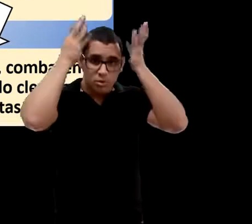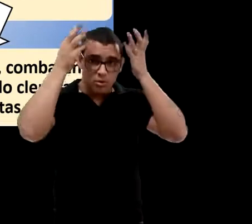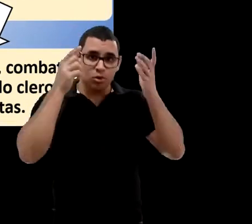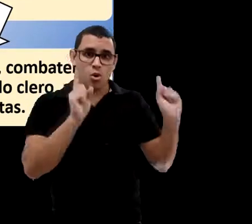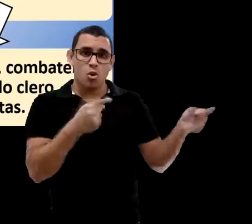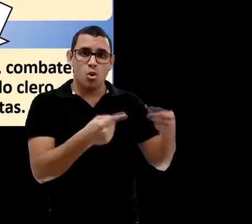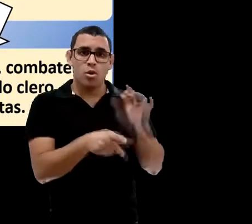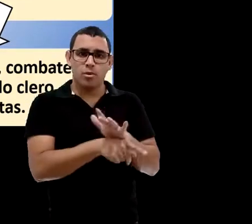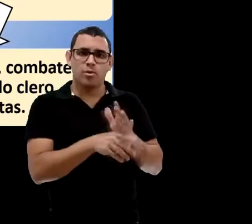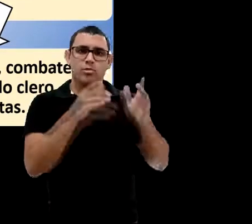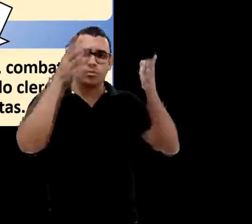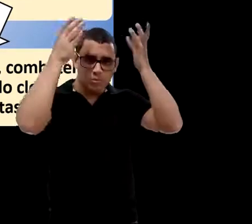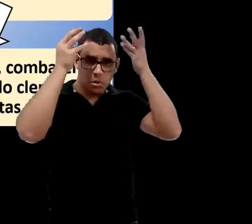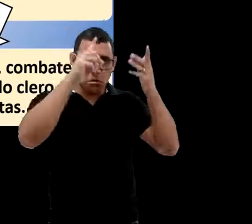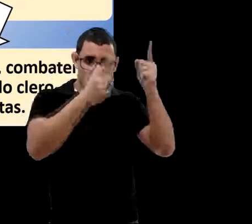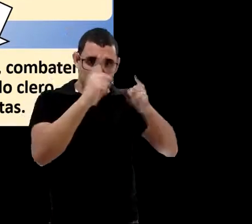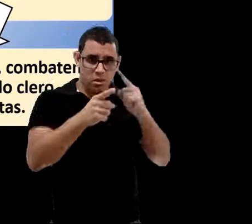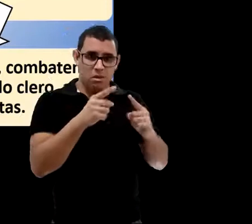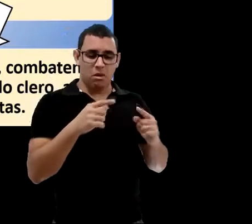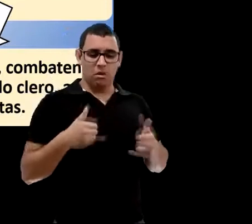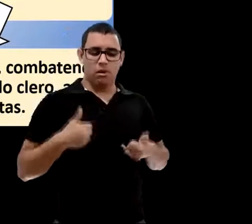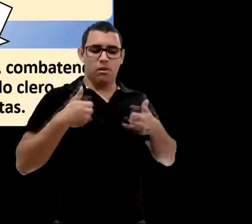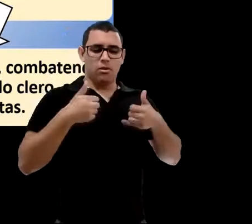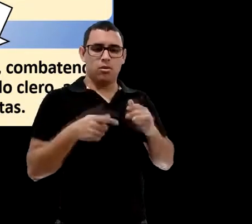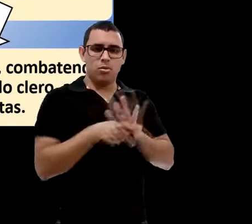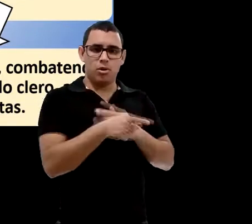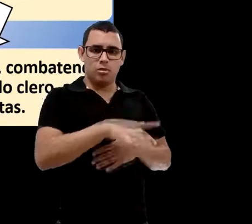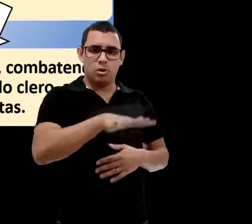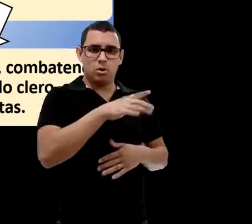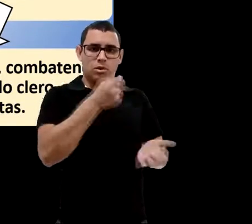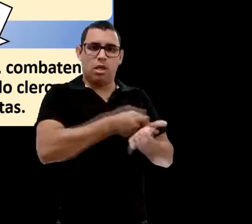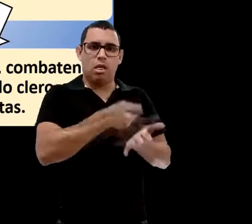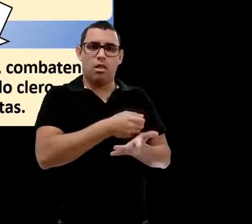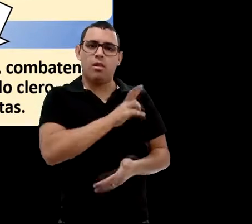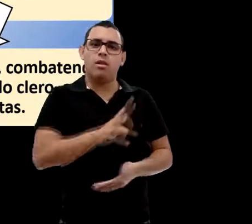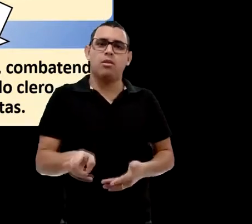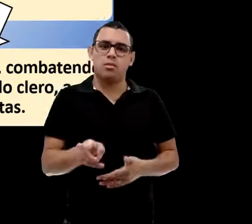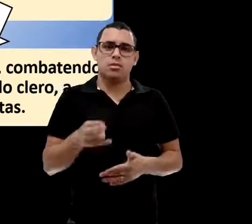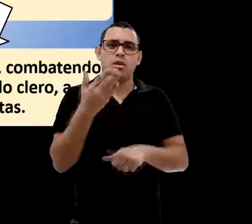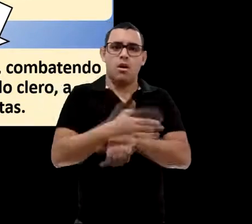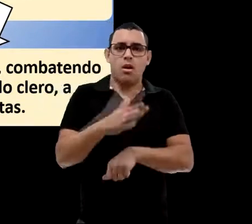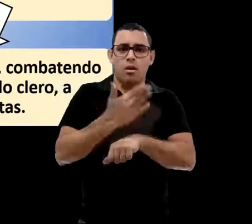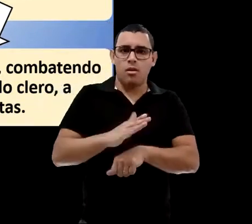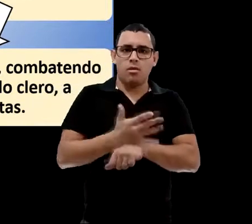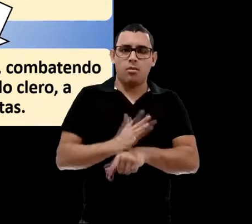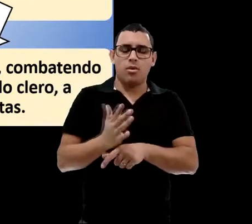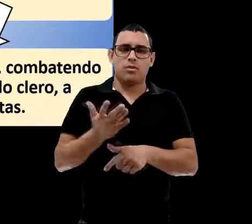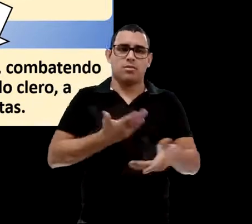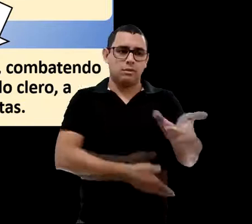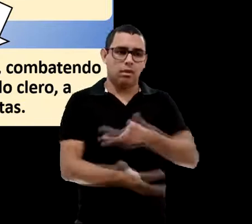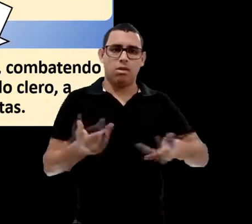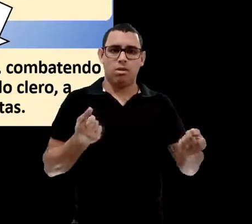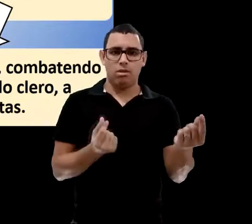regime, combatendo esse absolutismo dos reis, os privilégios da nobreza, do clero, né, a imposição religiosa e as